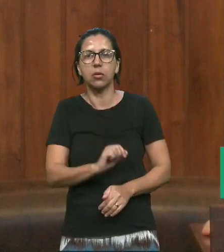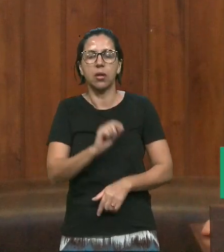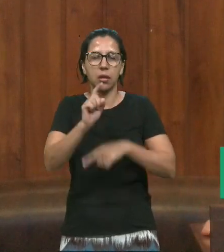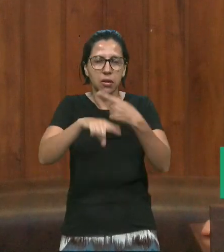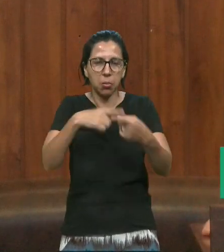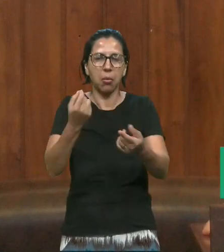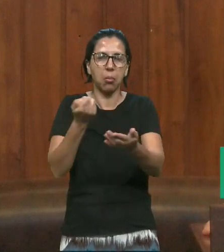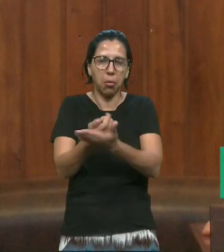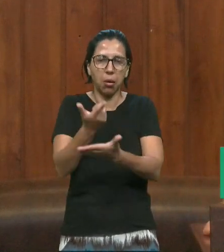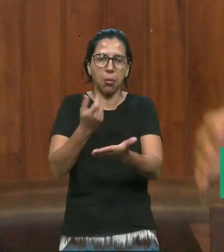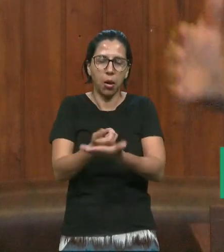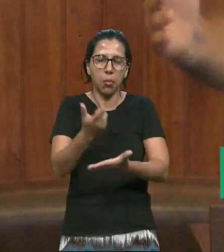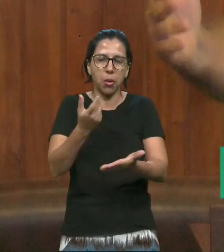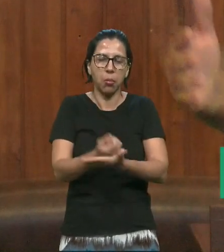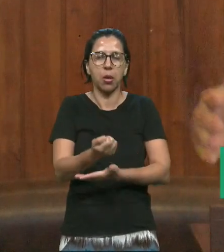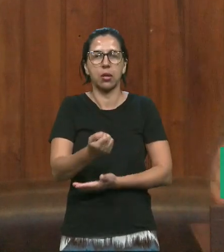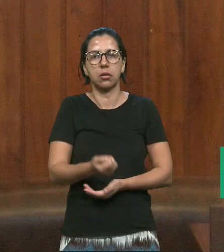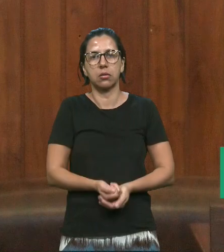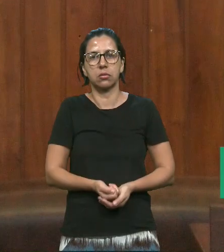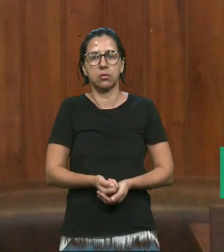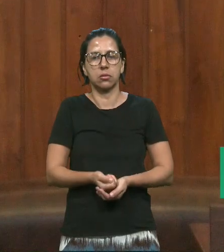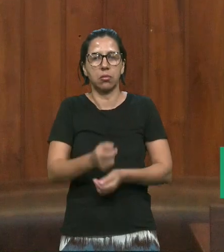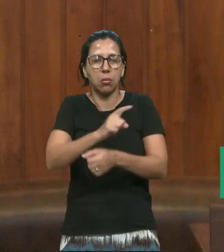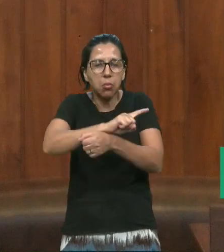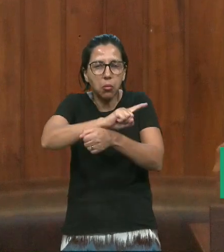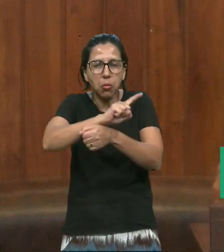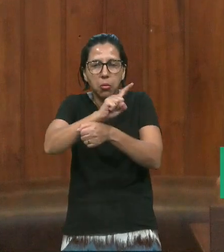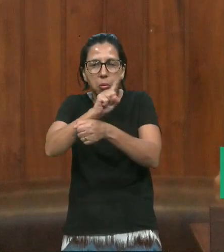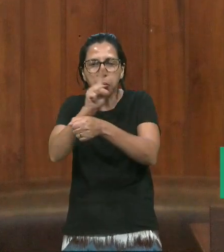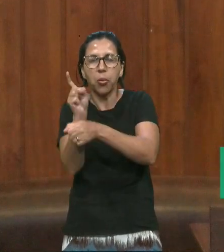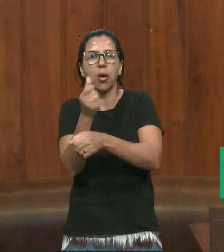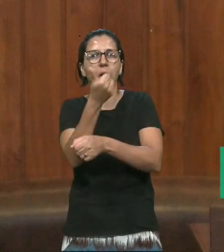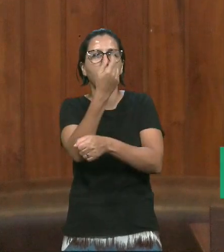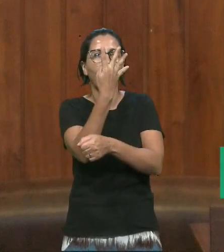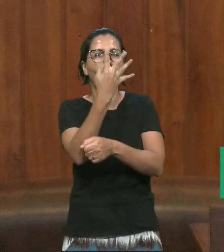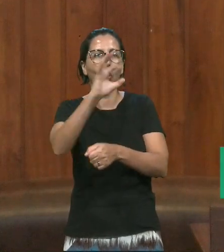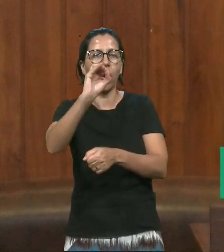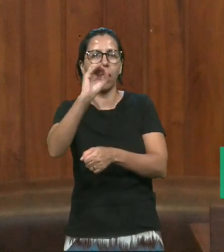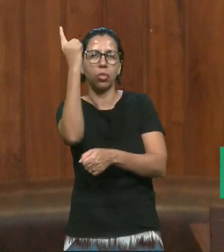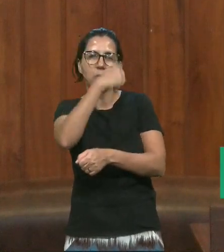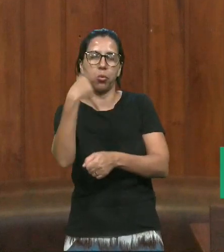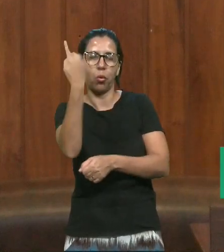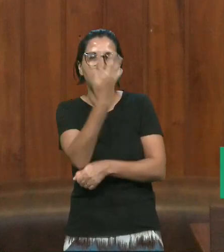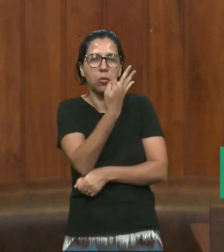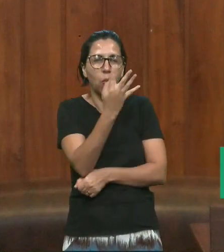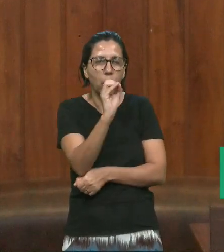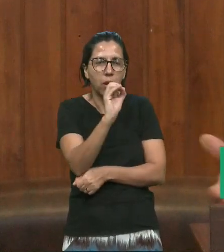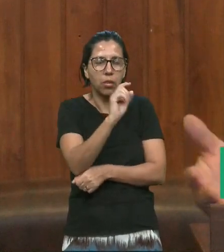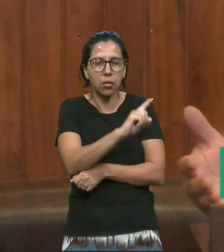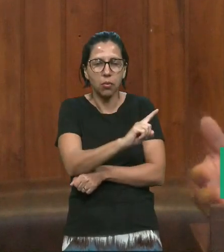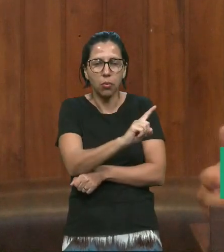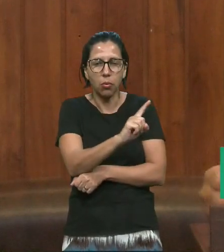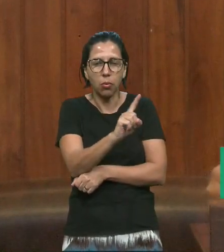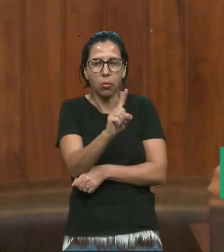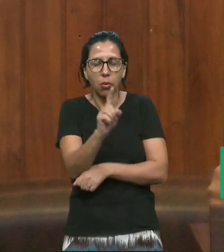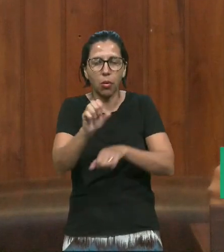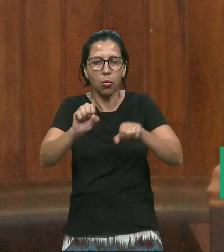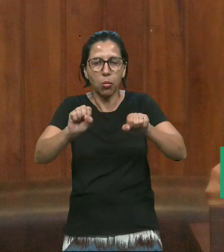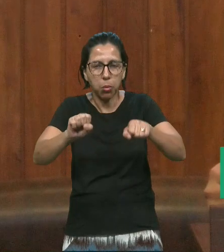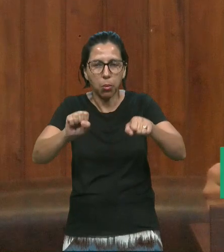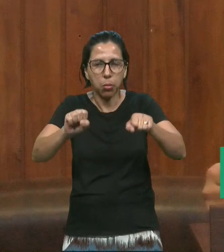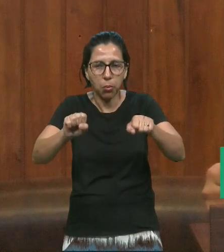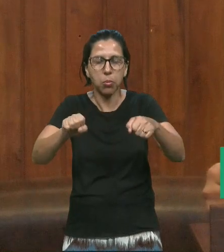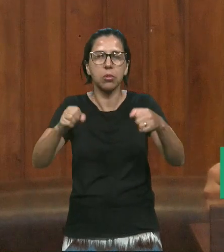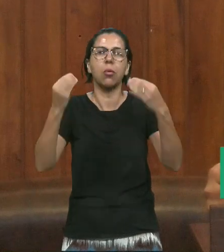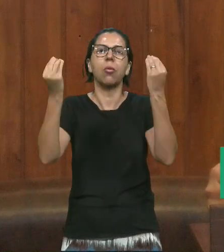com essas despesas. 40 por hora, onde já se viu, cara? Isso não existe. Ô, prefeito, você anda de helicóptero na nossa